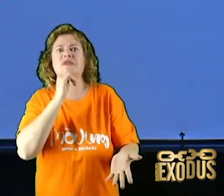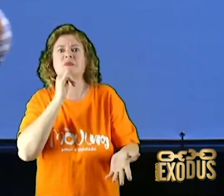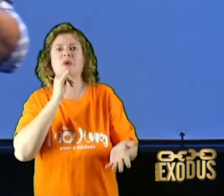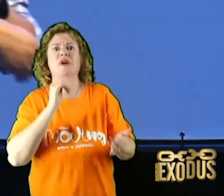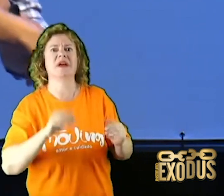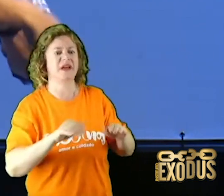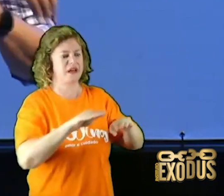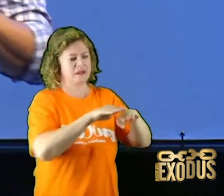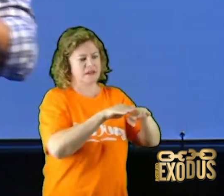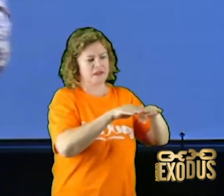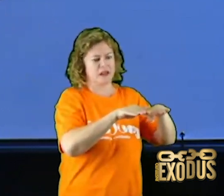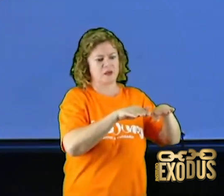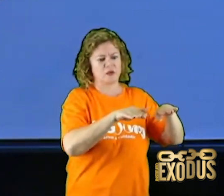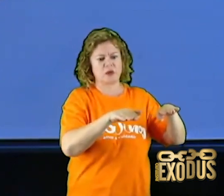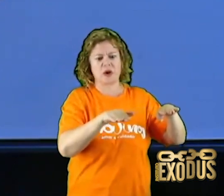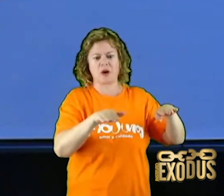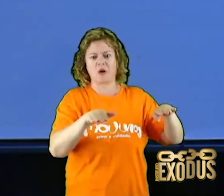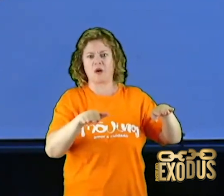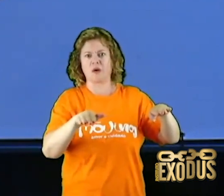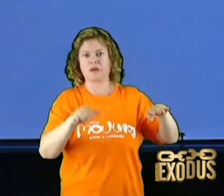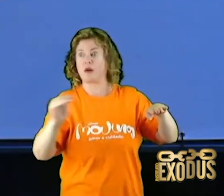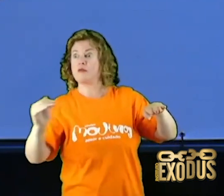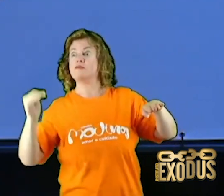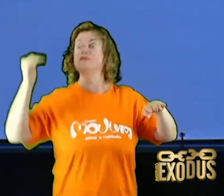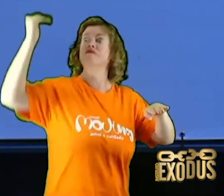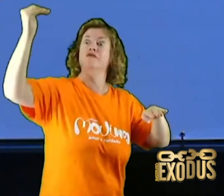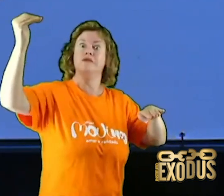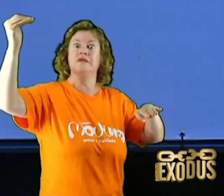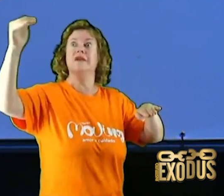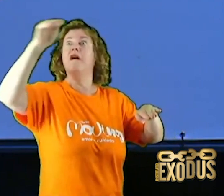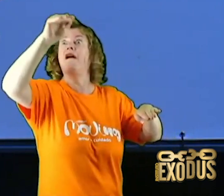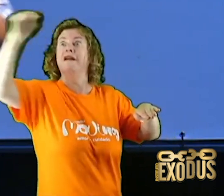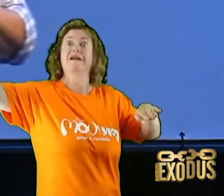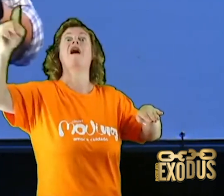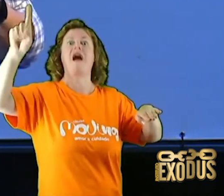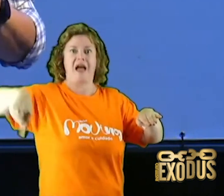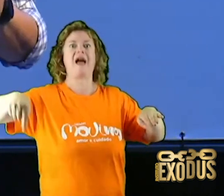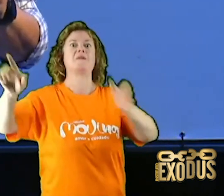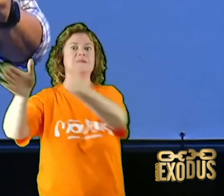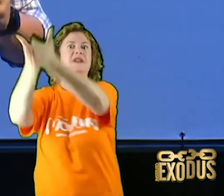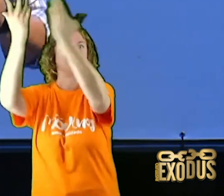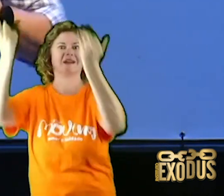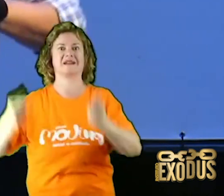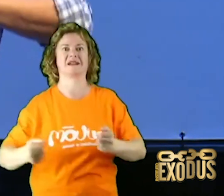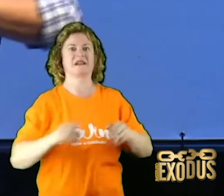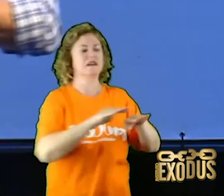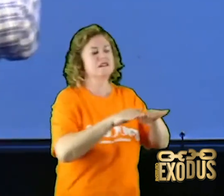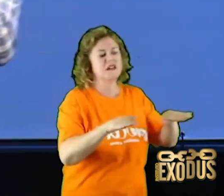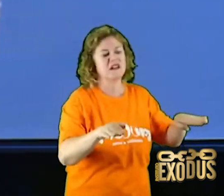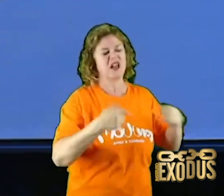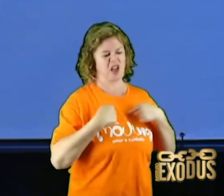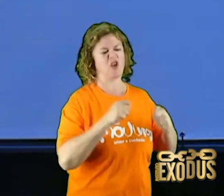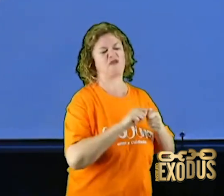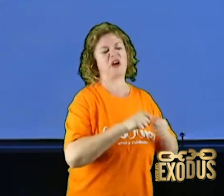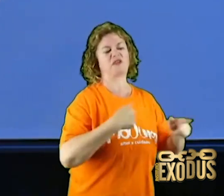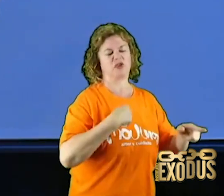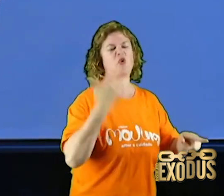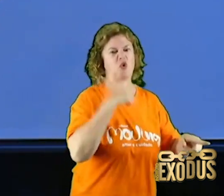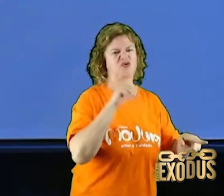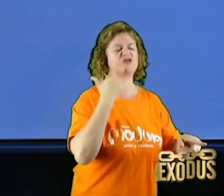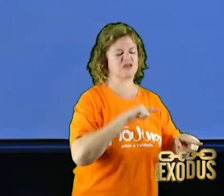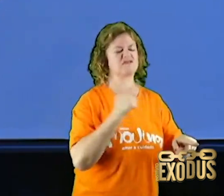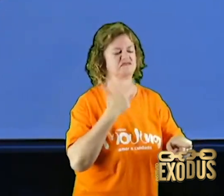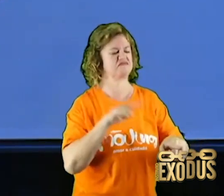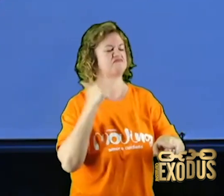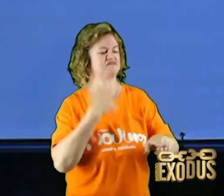anormalidade, é algo que acontece e fala assim, só pode ter sido Deus. E esse poder de Deus às vezes se manifesta